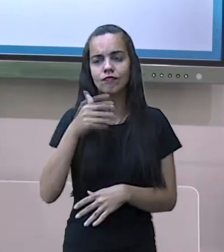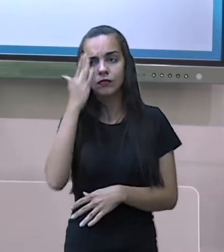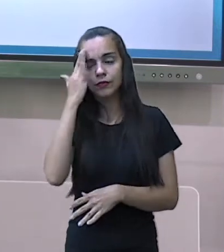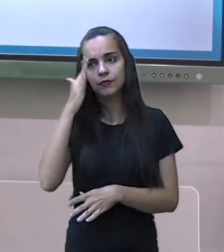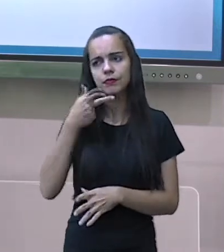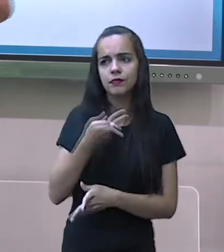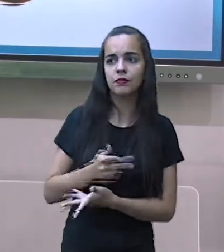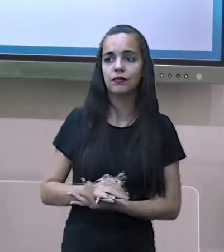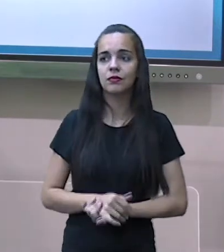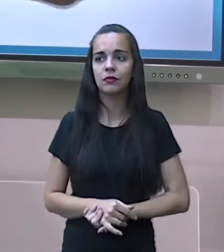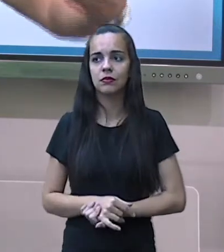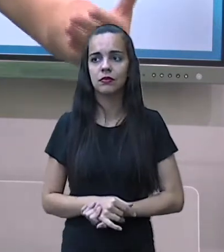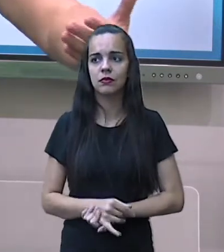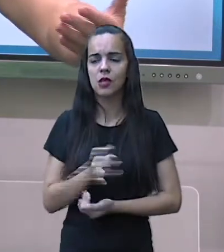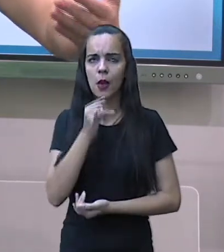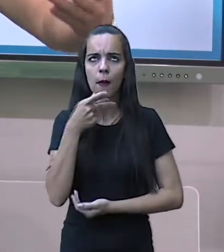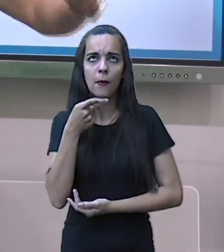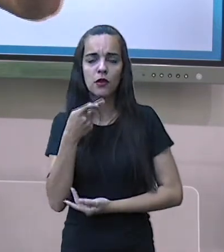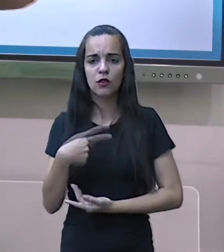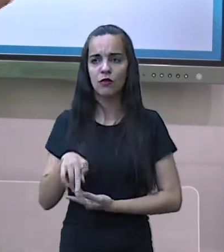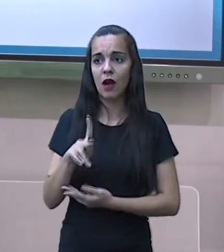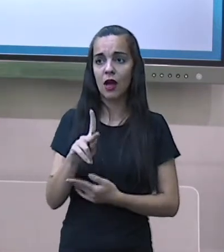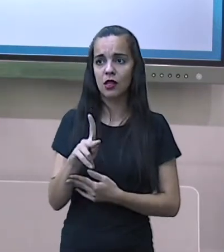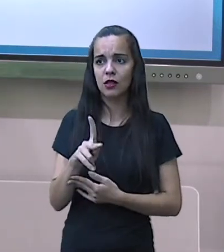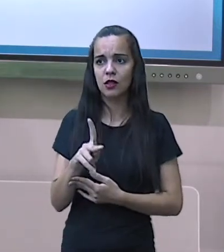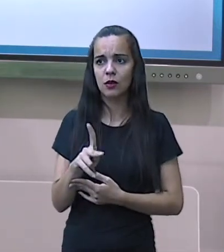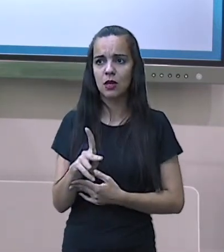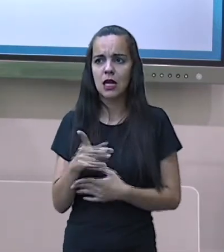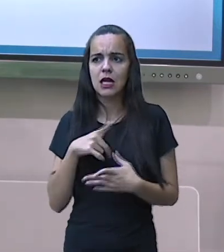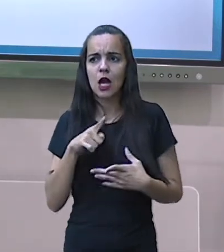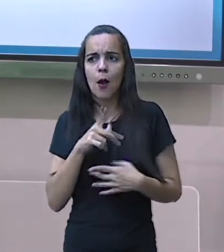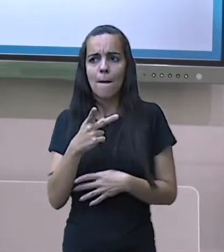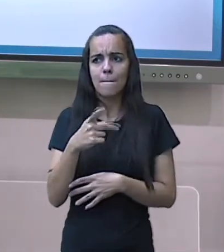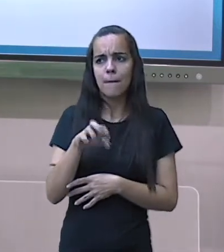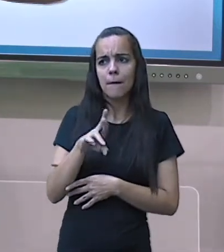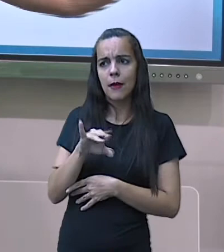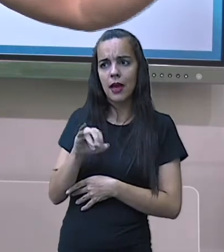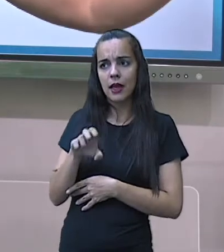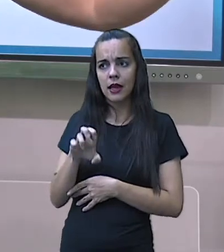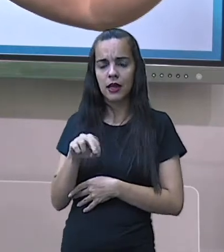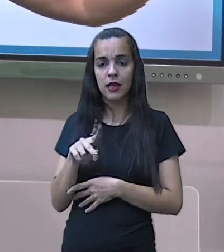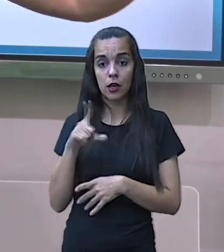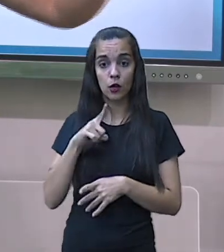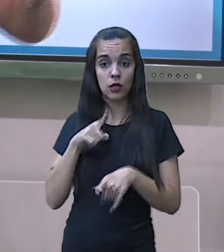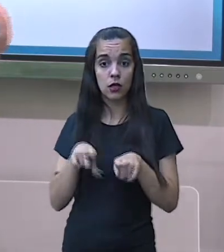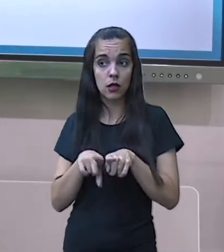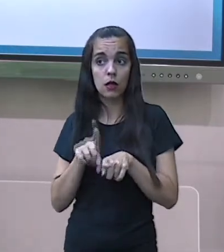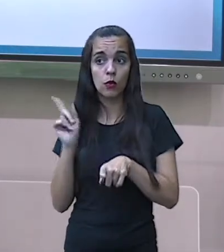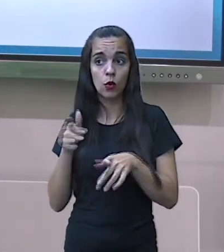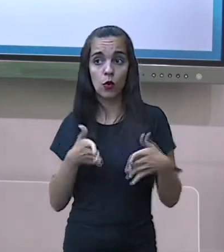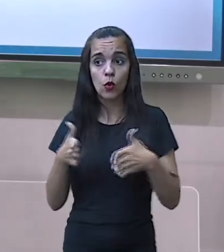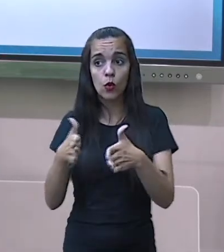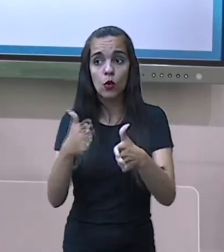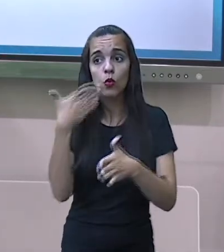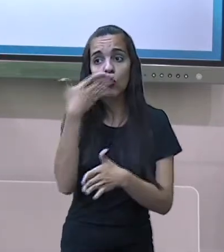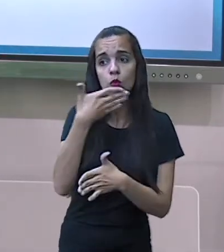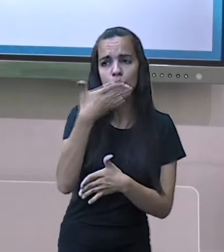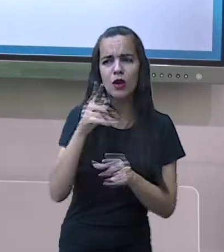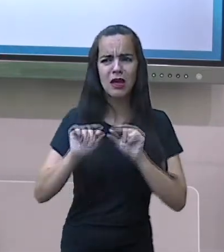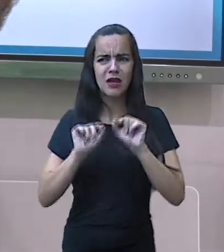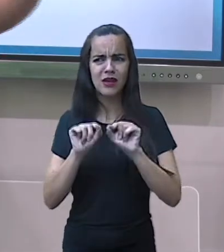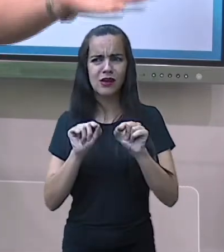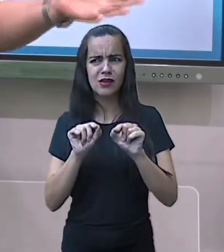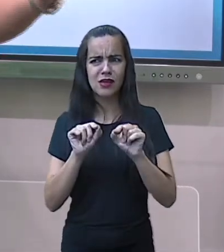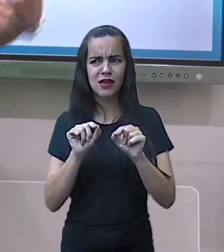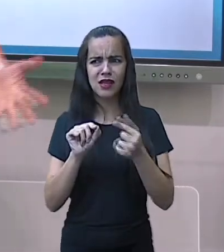ser perene, exemplo de um rio perene, o Rio Doce. O que quer dizer isso, Eliane? Tudo